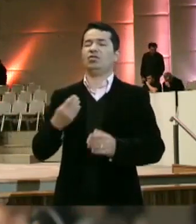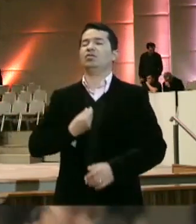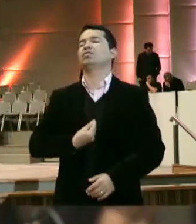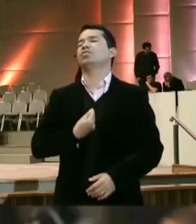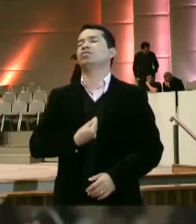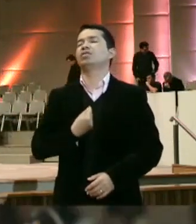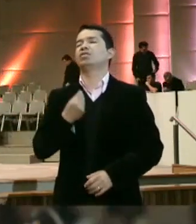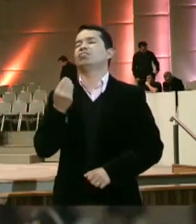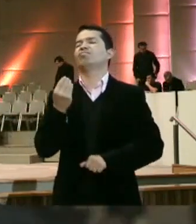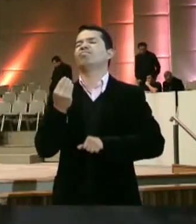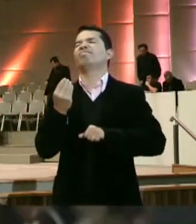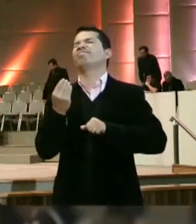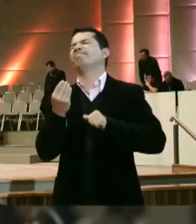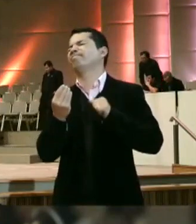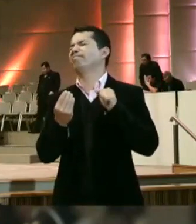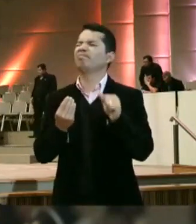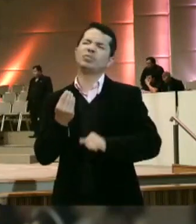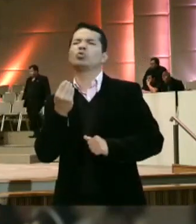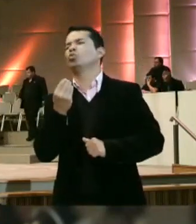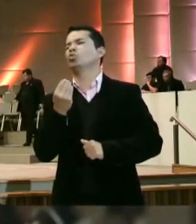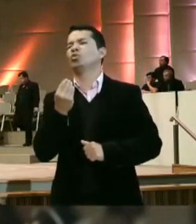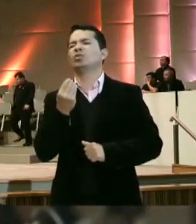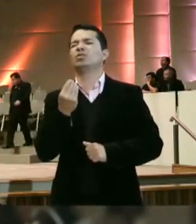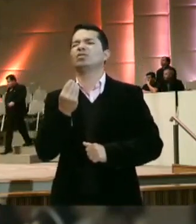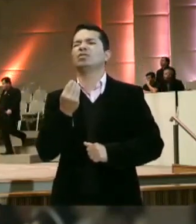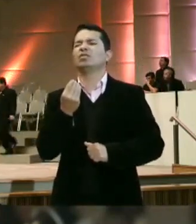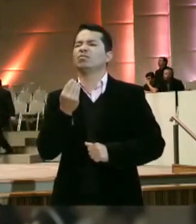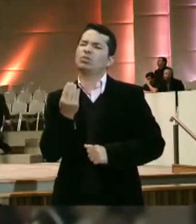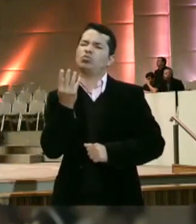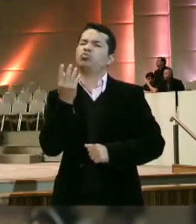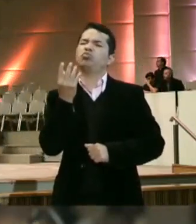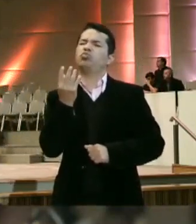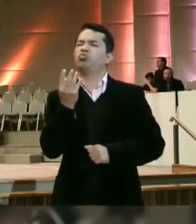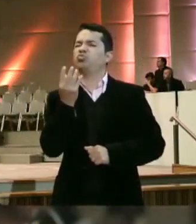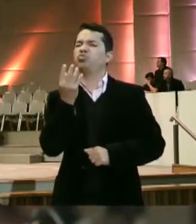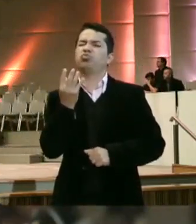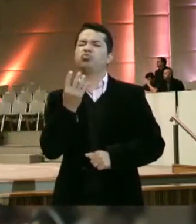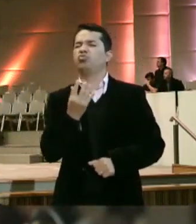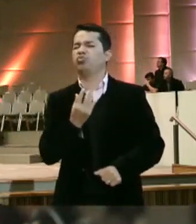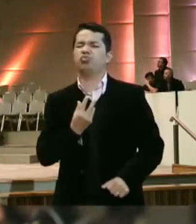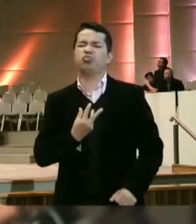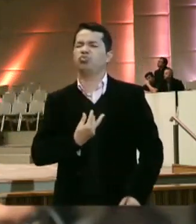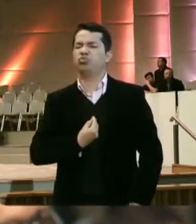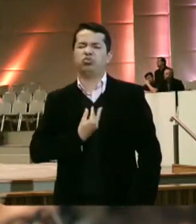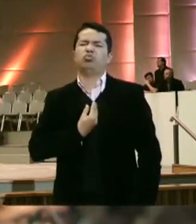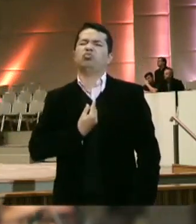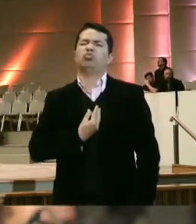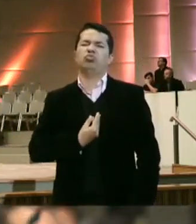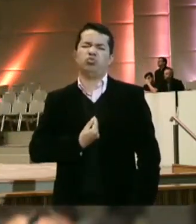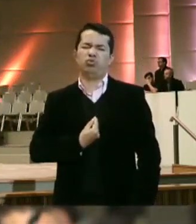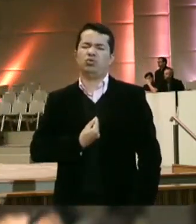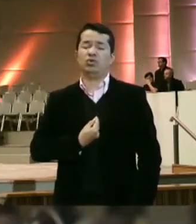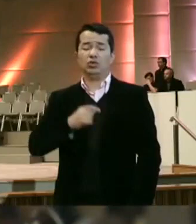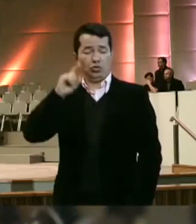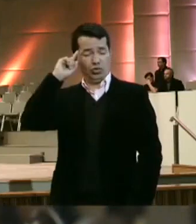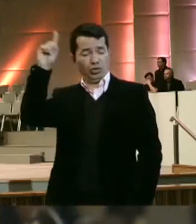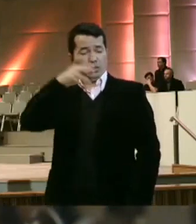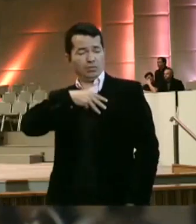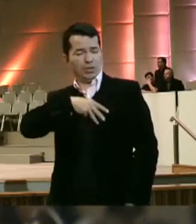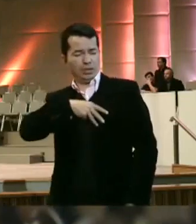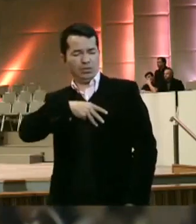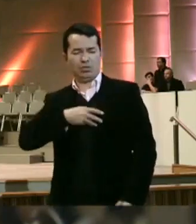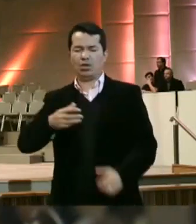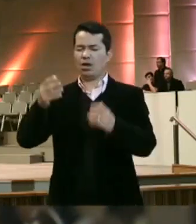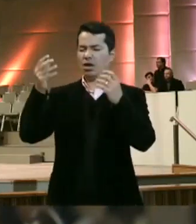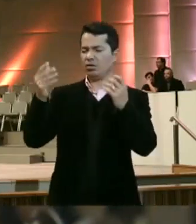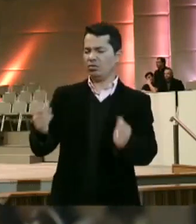transformação que foi tão forte, a ponto de naquele mesmo dia ele fazer uma festa para celebrar algo